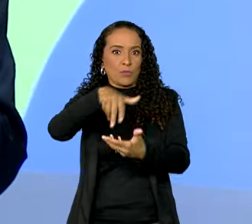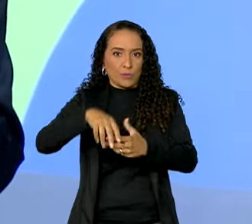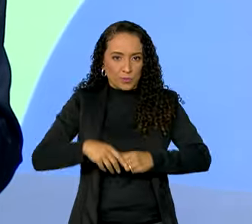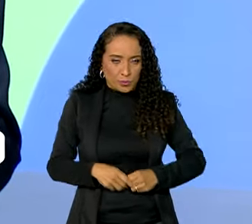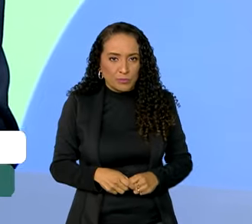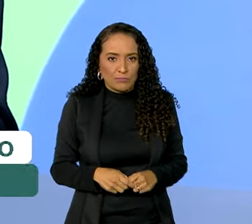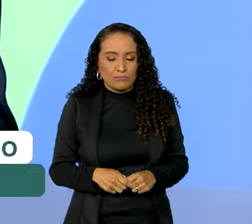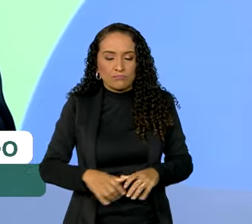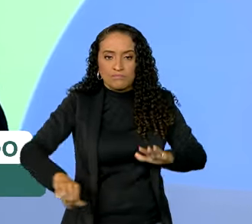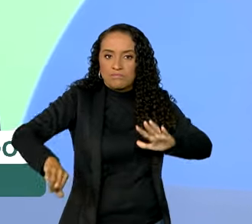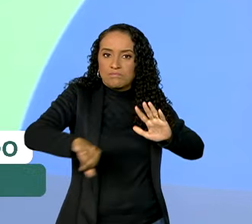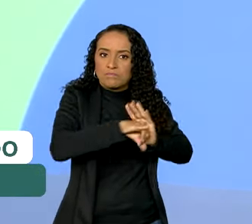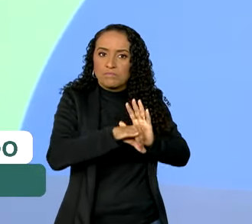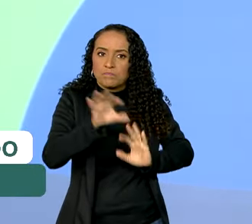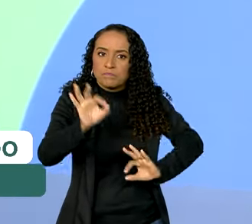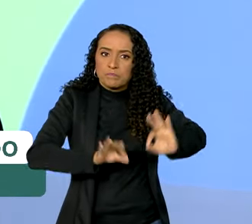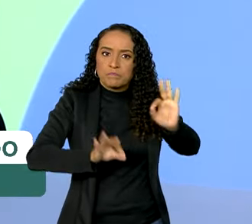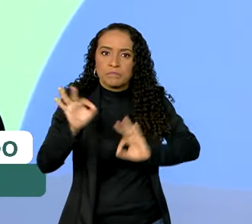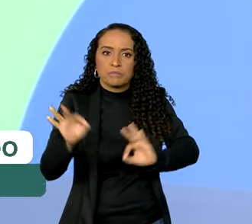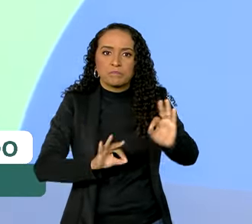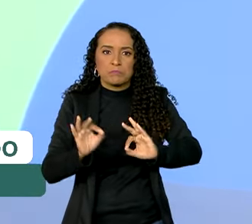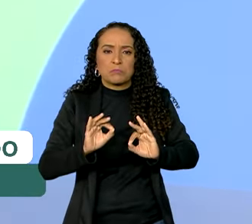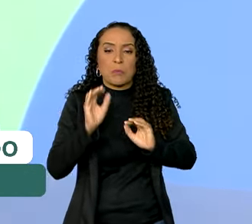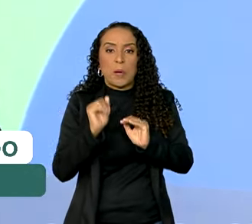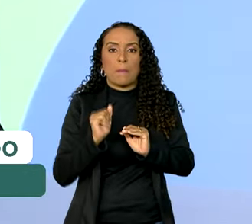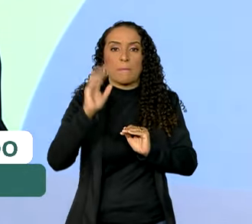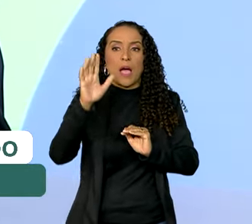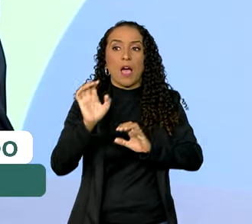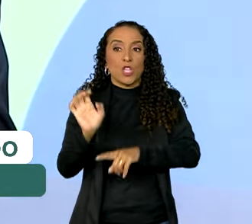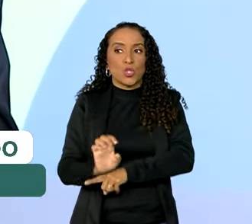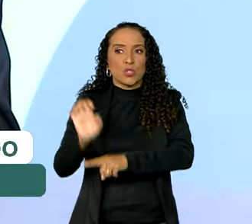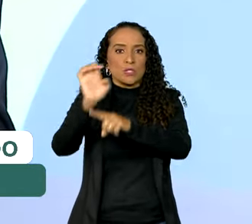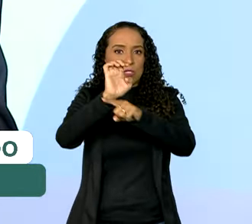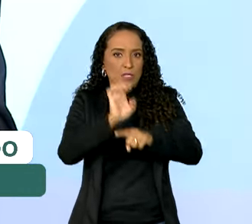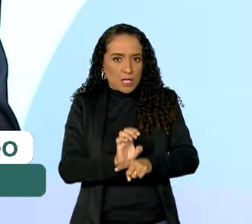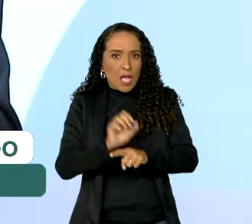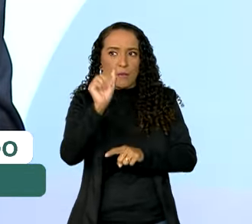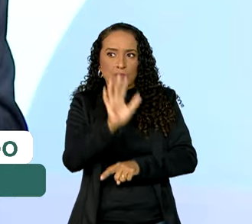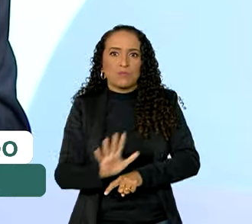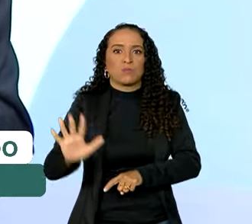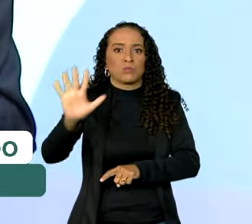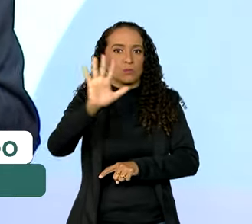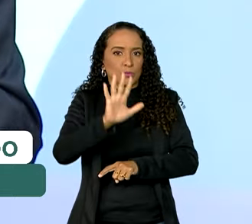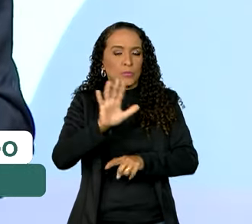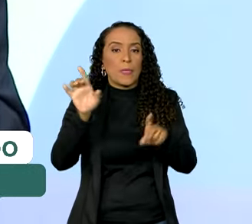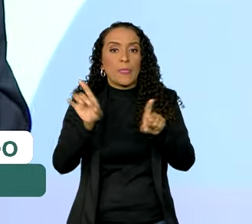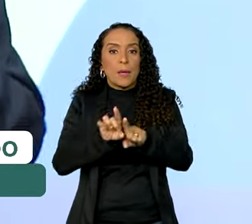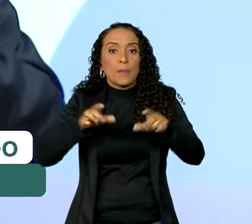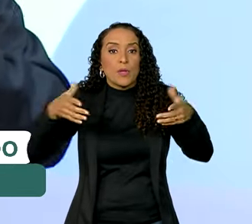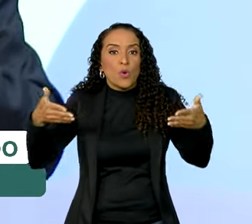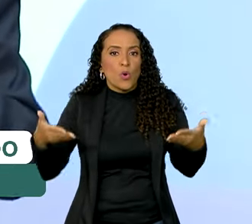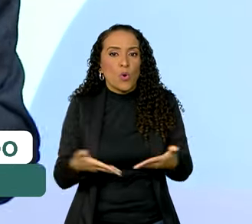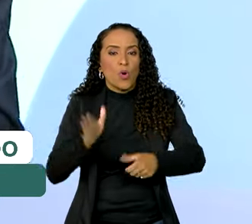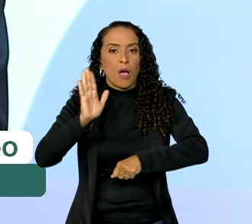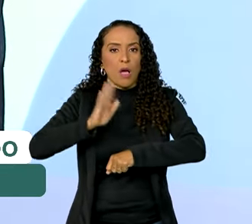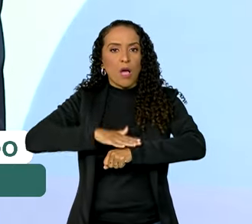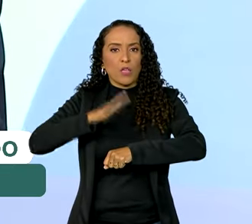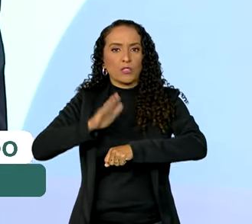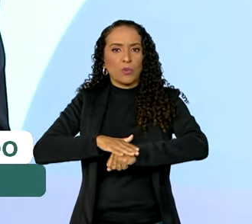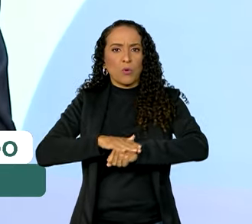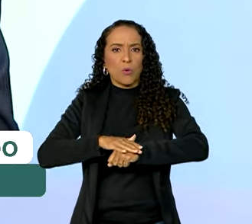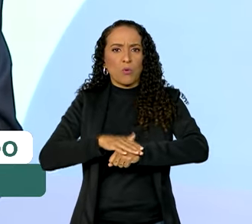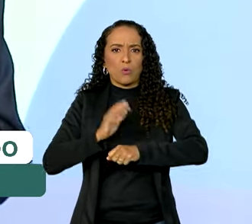É uma criminalidade que se organizou para além dos estados-nação e hoje atua com